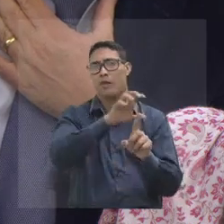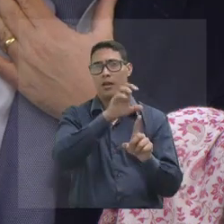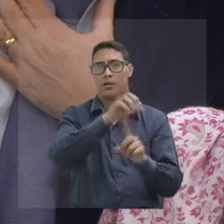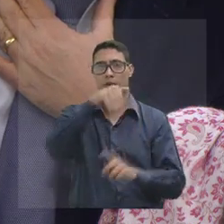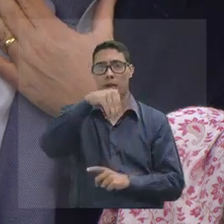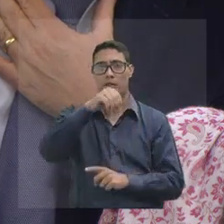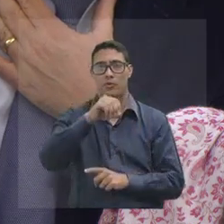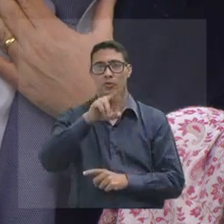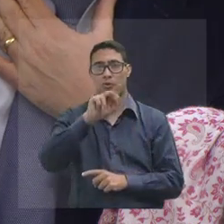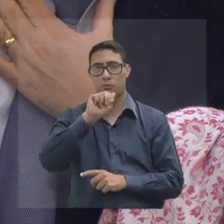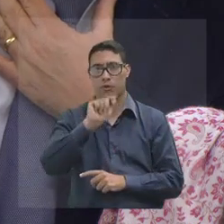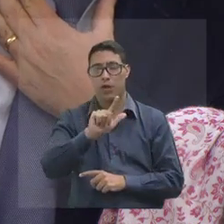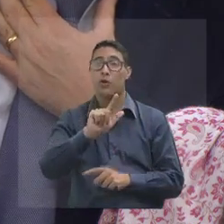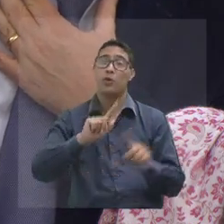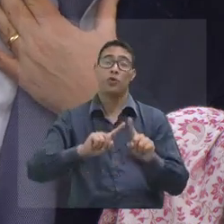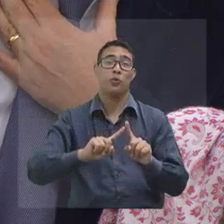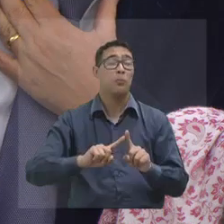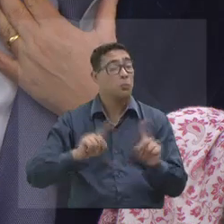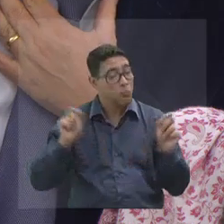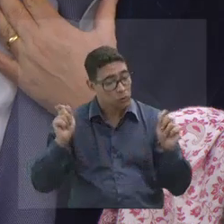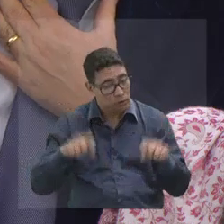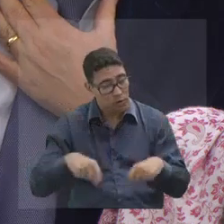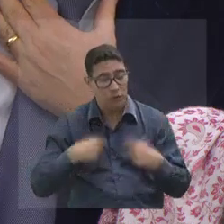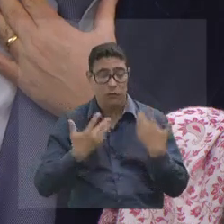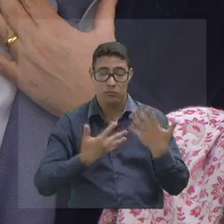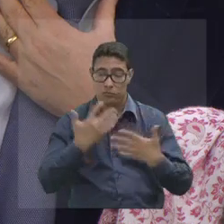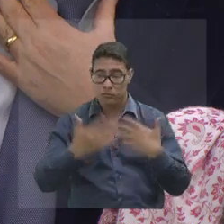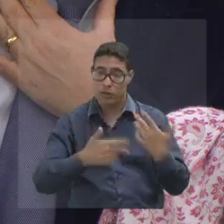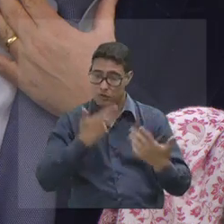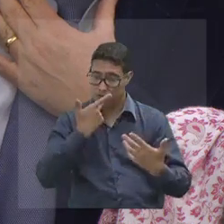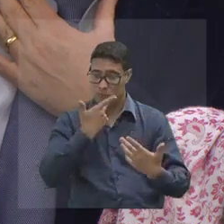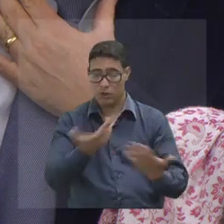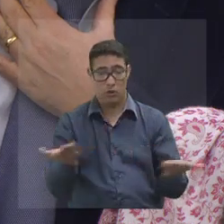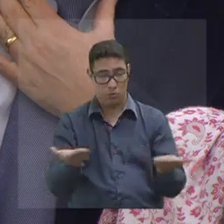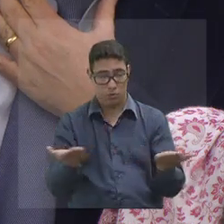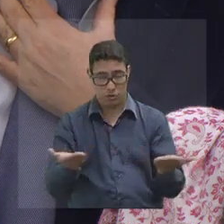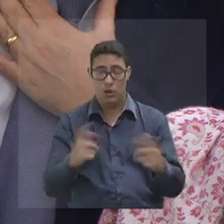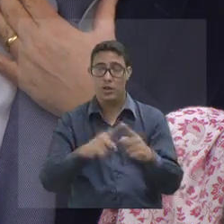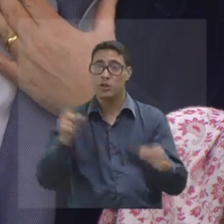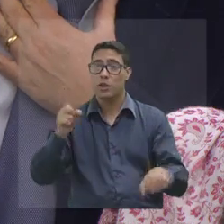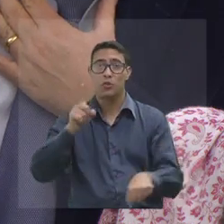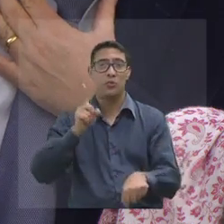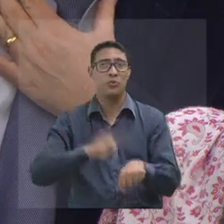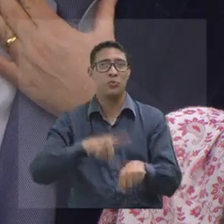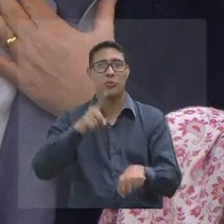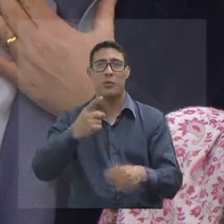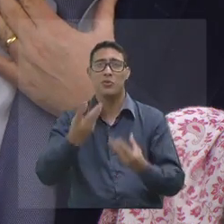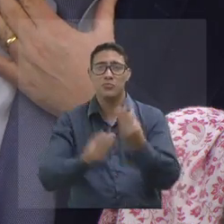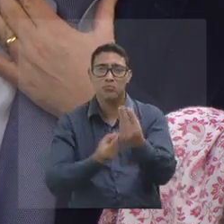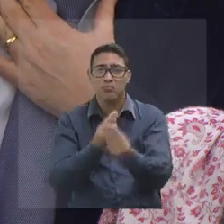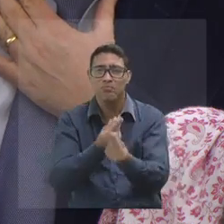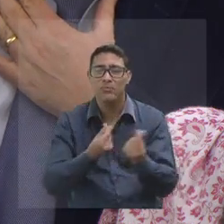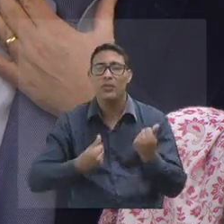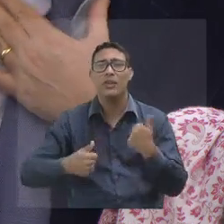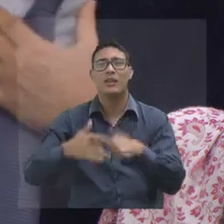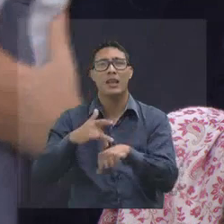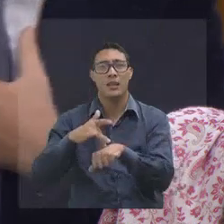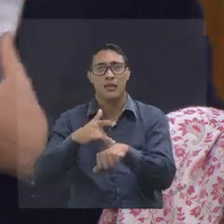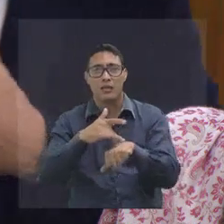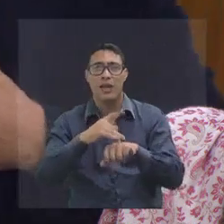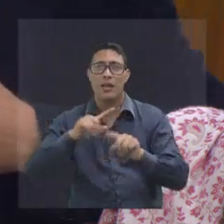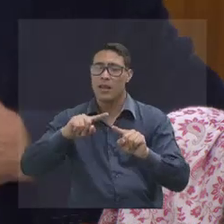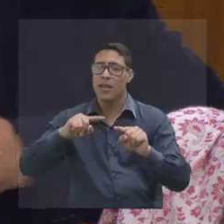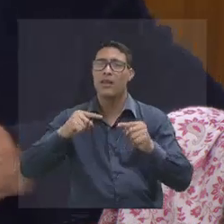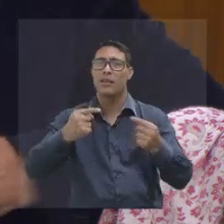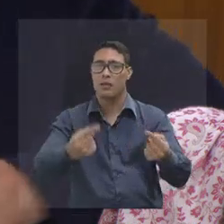do possível assédio moral eu quis levantar aqui de público porque a gente está no momento de muita sensibilidade depois do